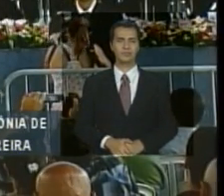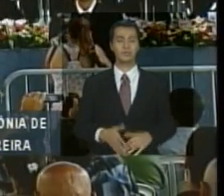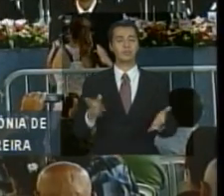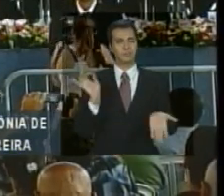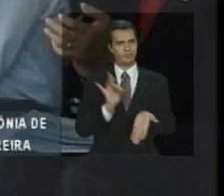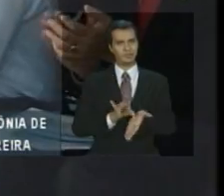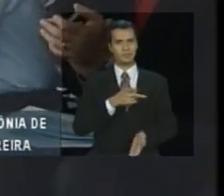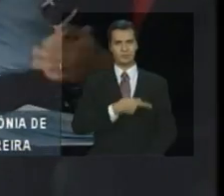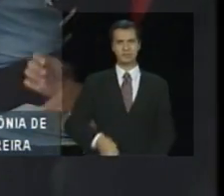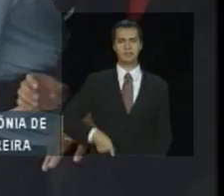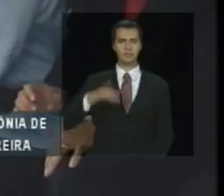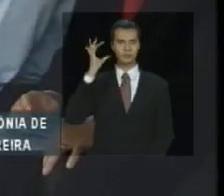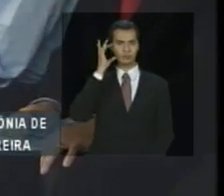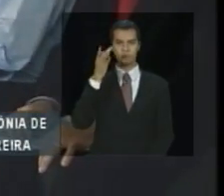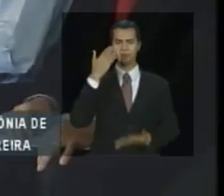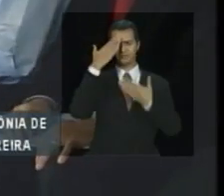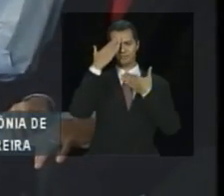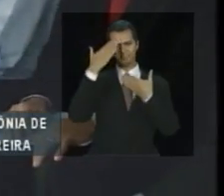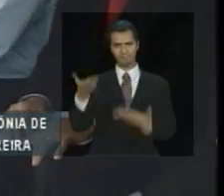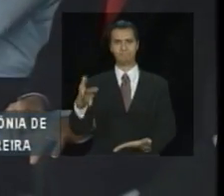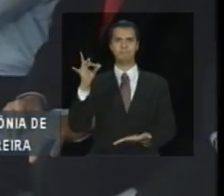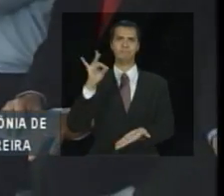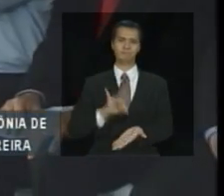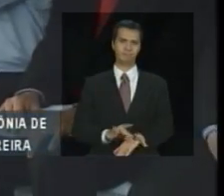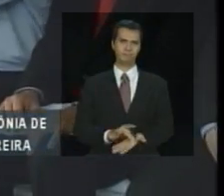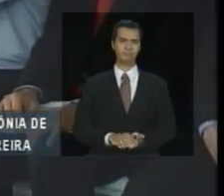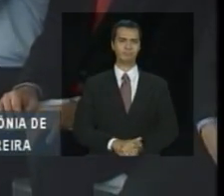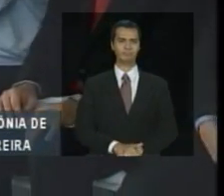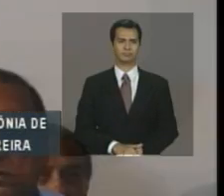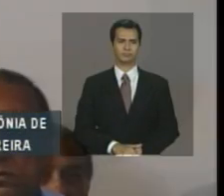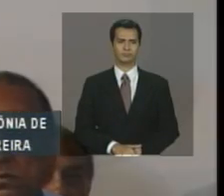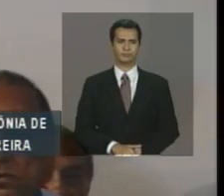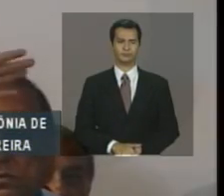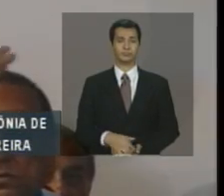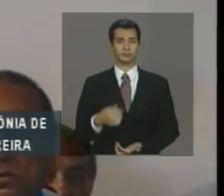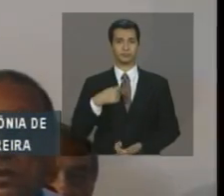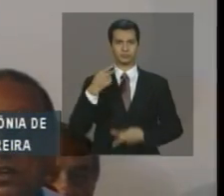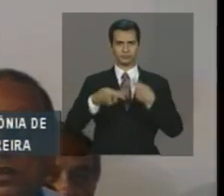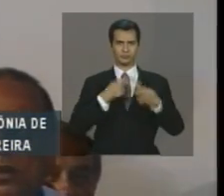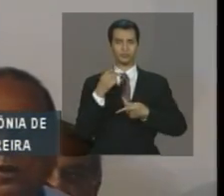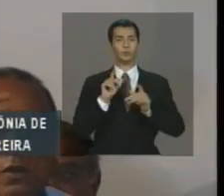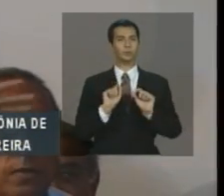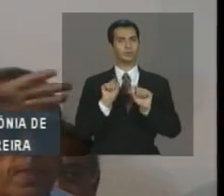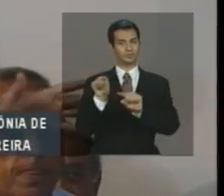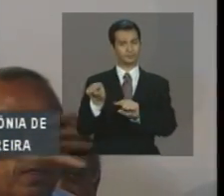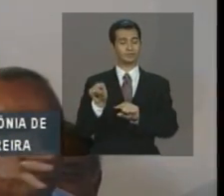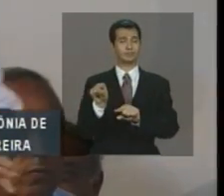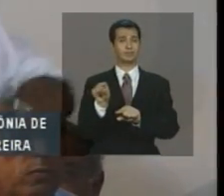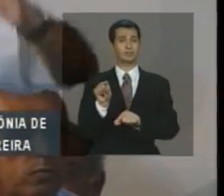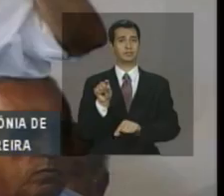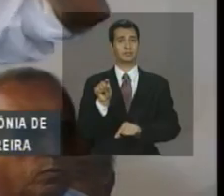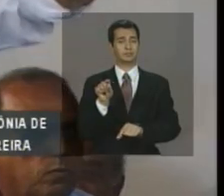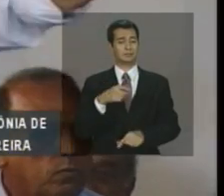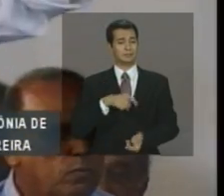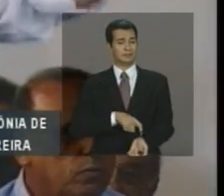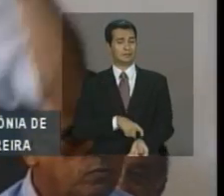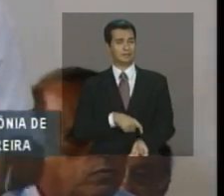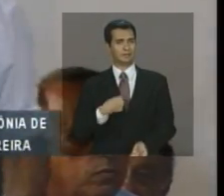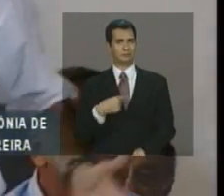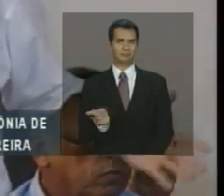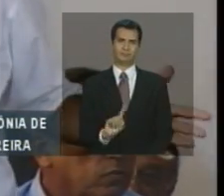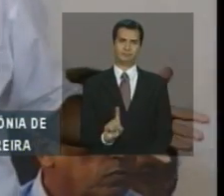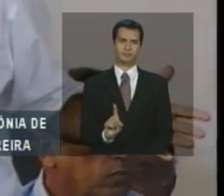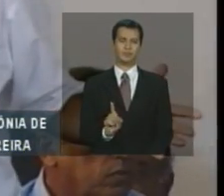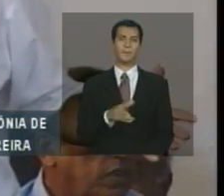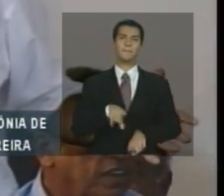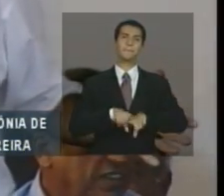agradecer muito, mas muito mesmo. Eu digo sempre o seguinte, não fica chateada comigo, mas não tem homem mais feliz